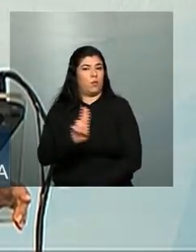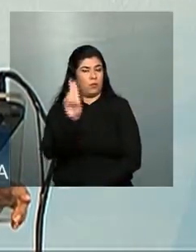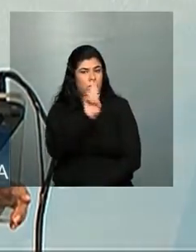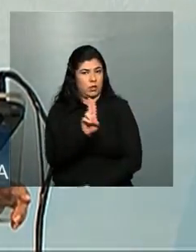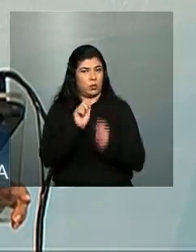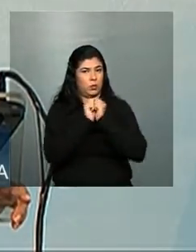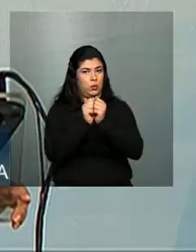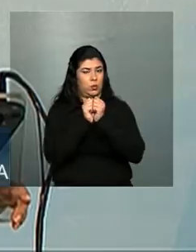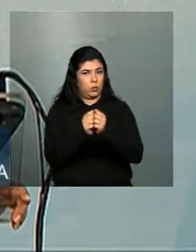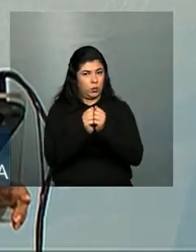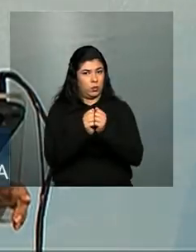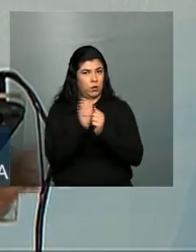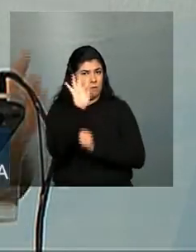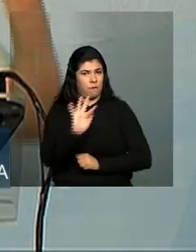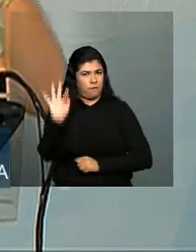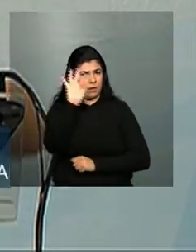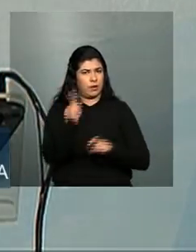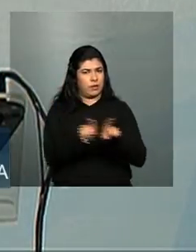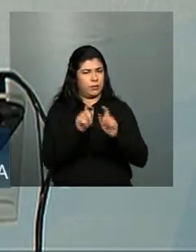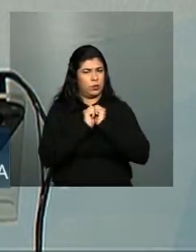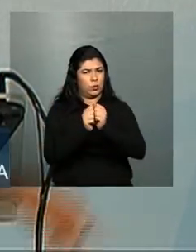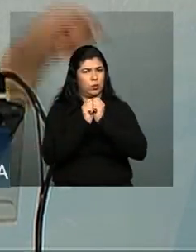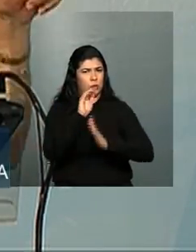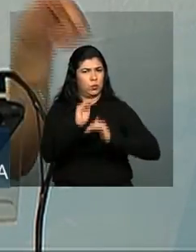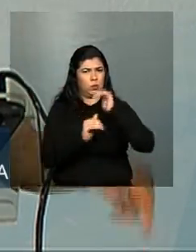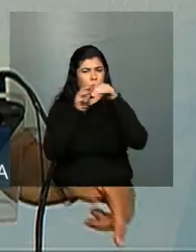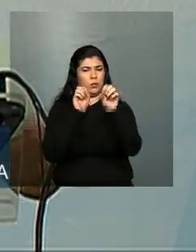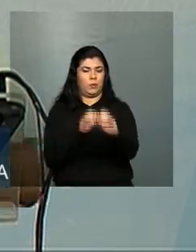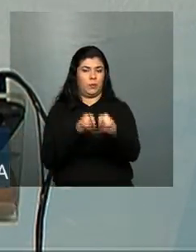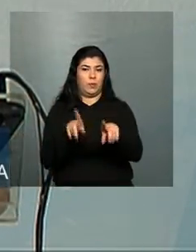universidade. E quero dizer que nós temos muito orgulho